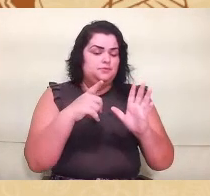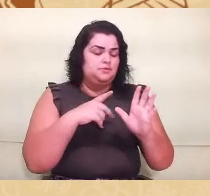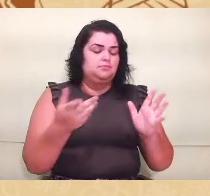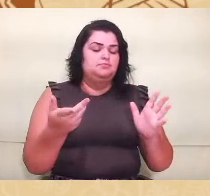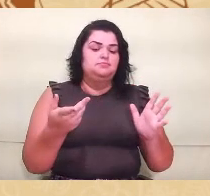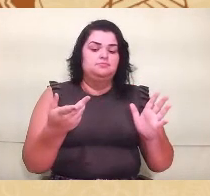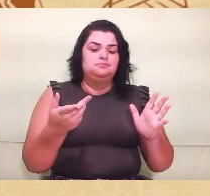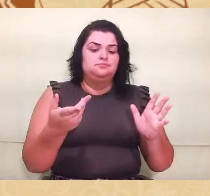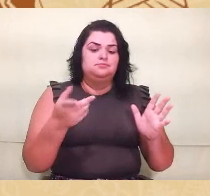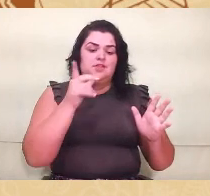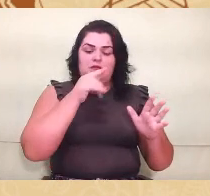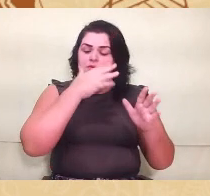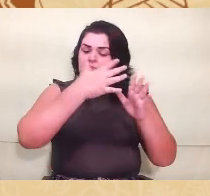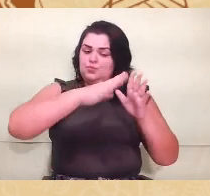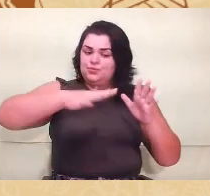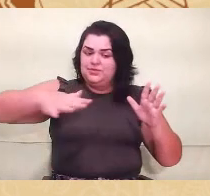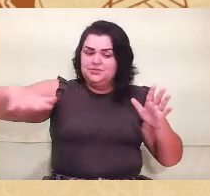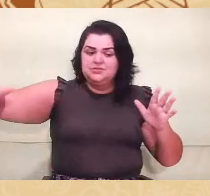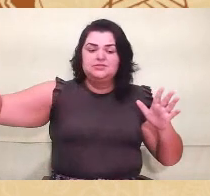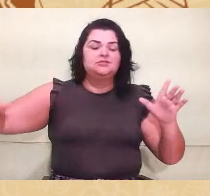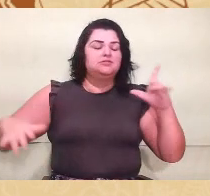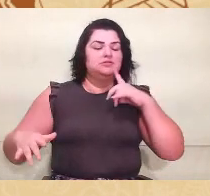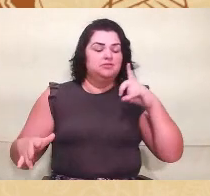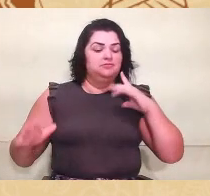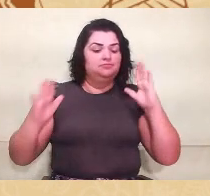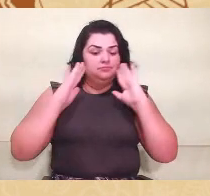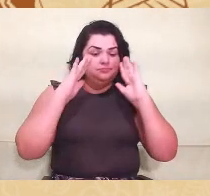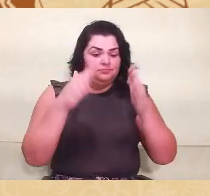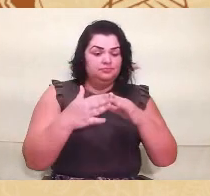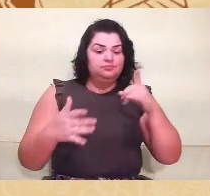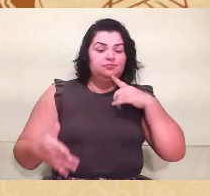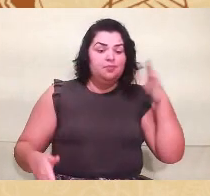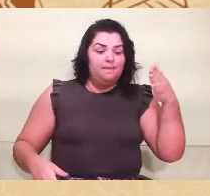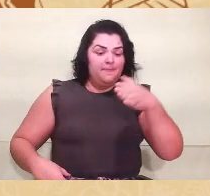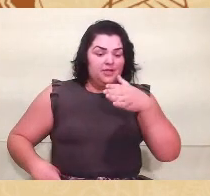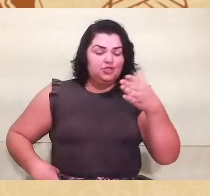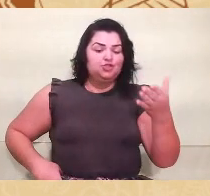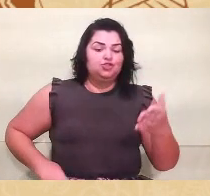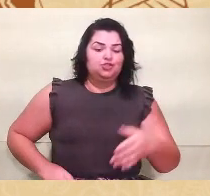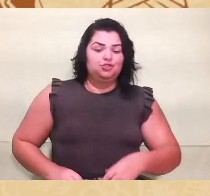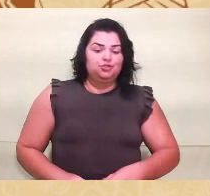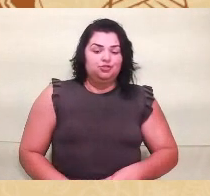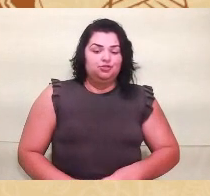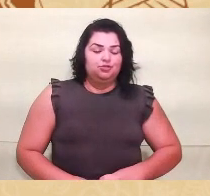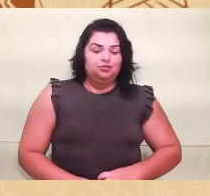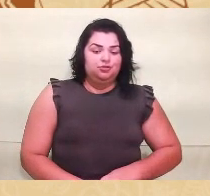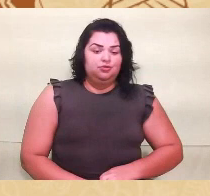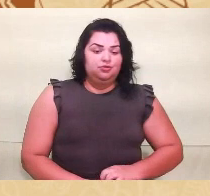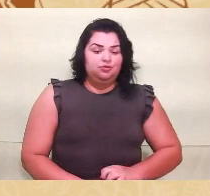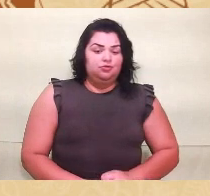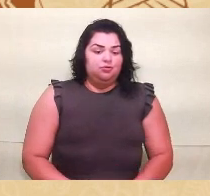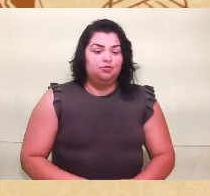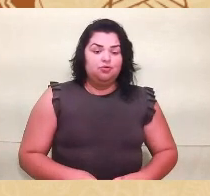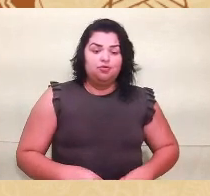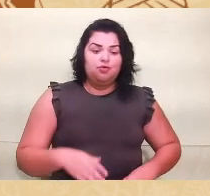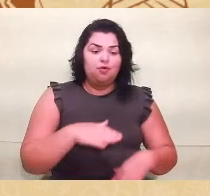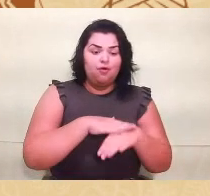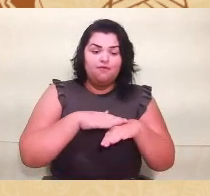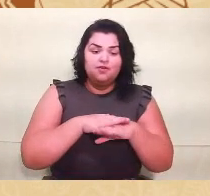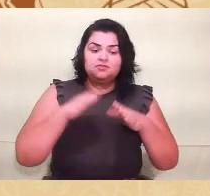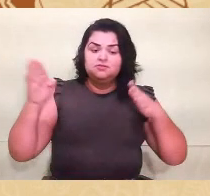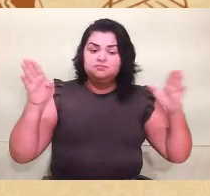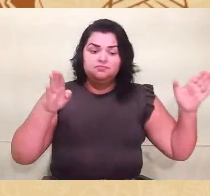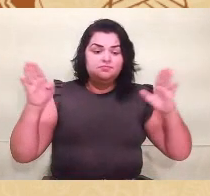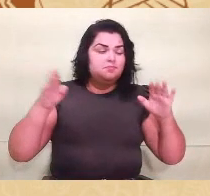as águas, eu converso com os rios, eu converso com o peixe, eu converso com o mosquito, eu converso com uma